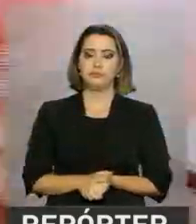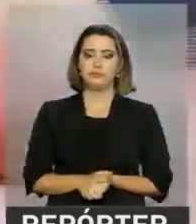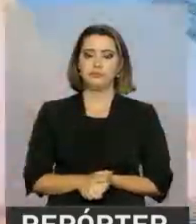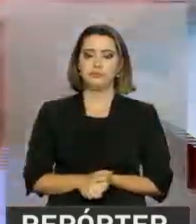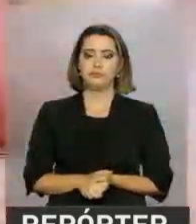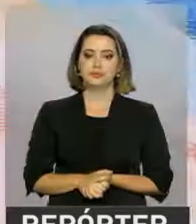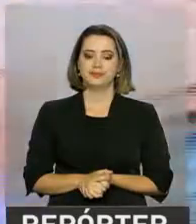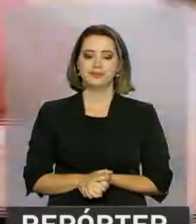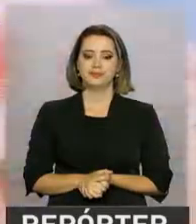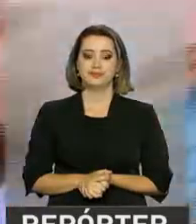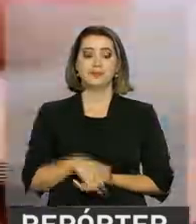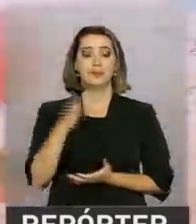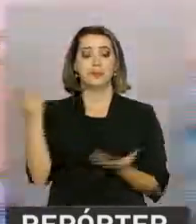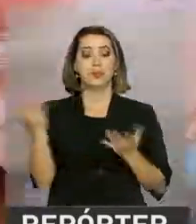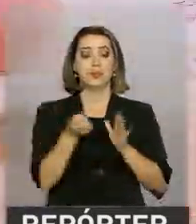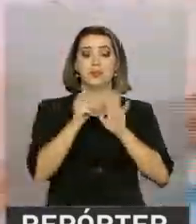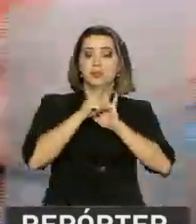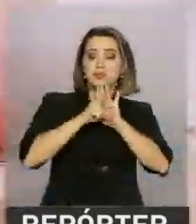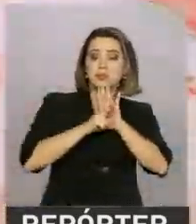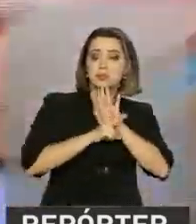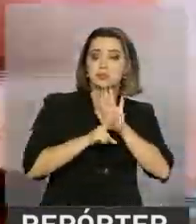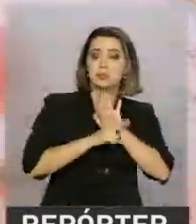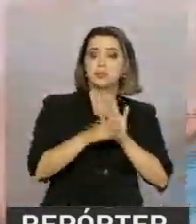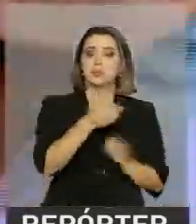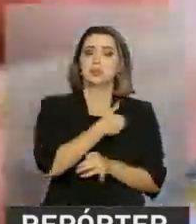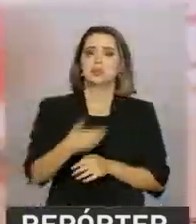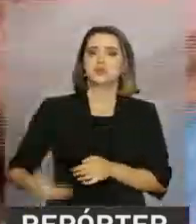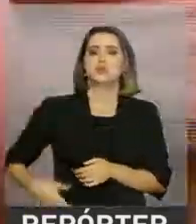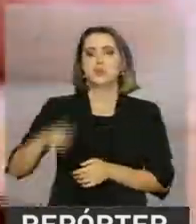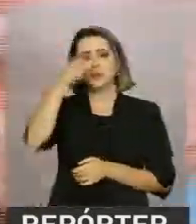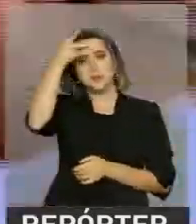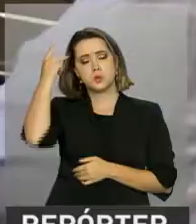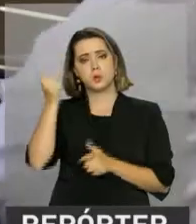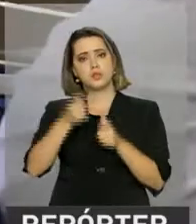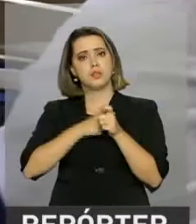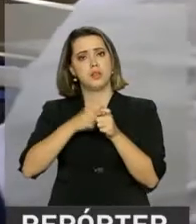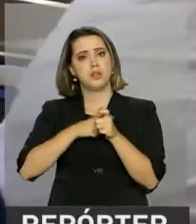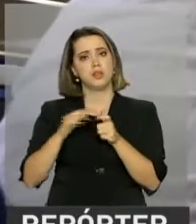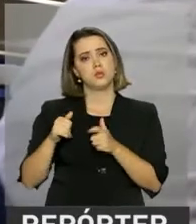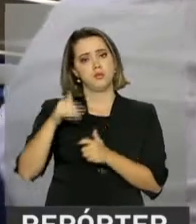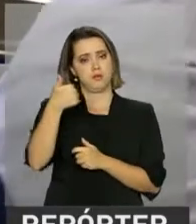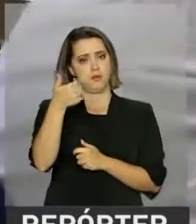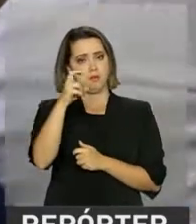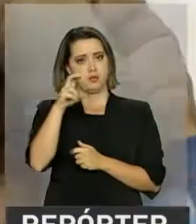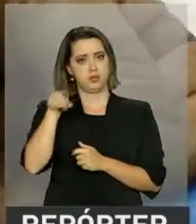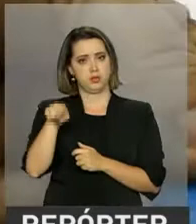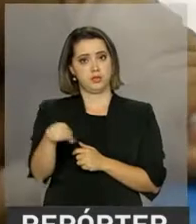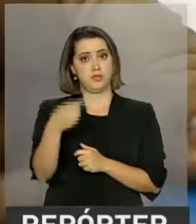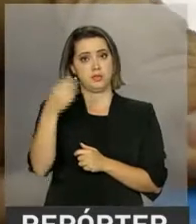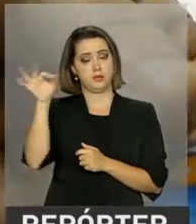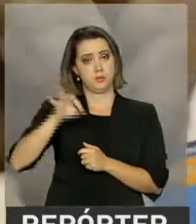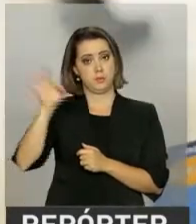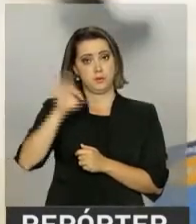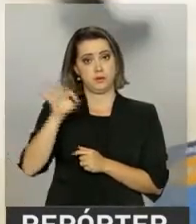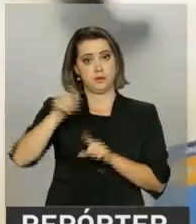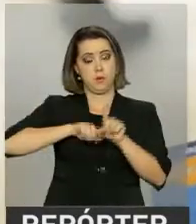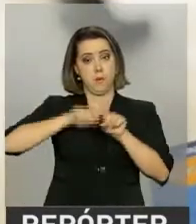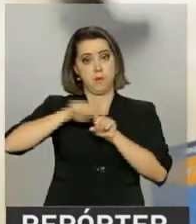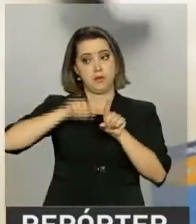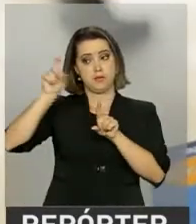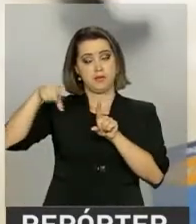com a medida do governo quem tem uma dívida pagando mais de 15% ao mês em cartão de crédito